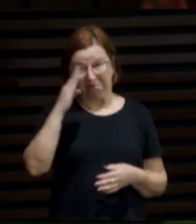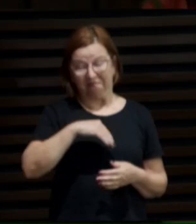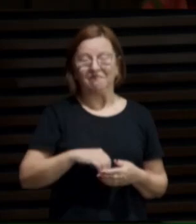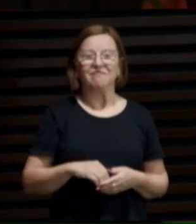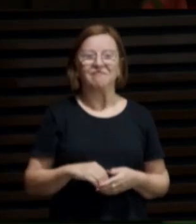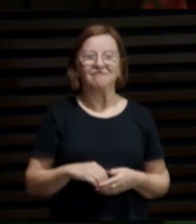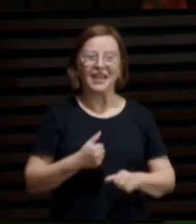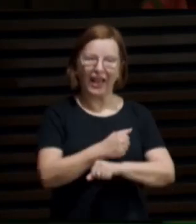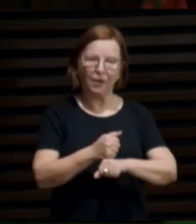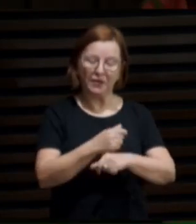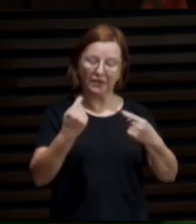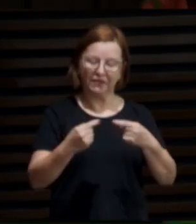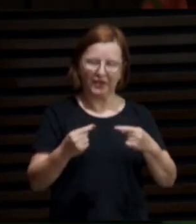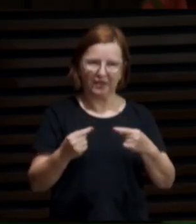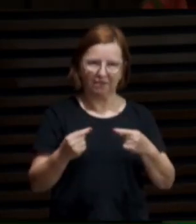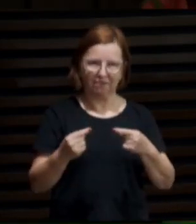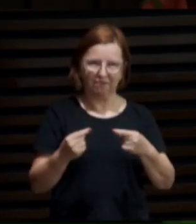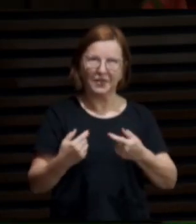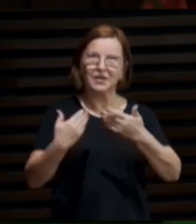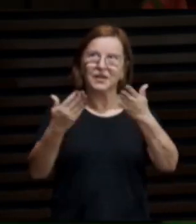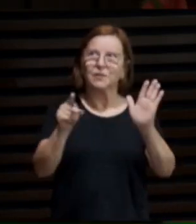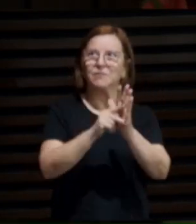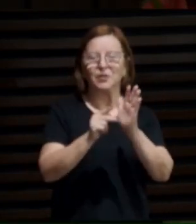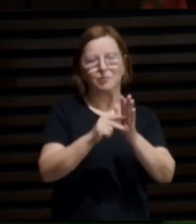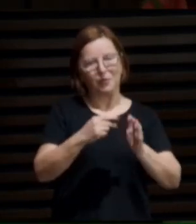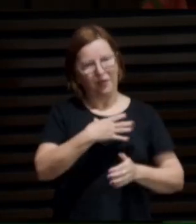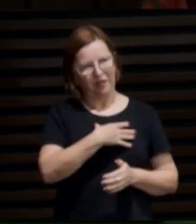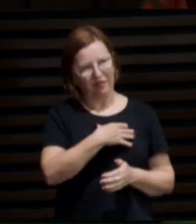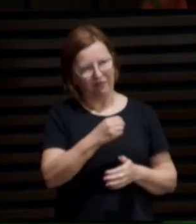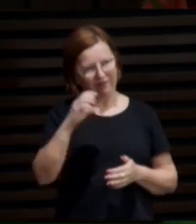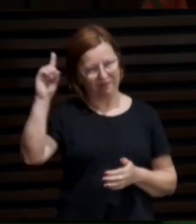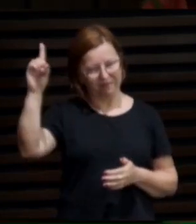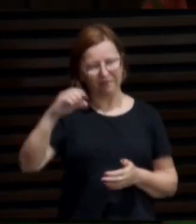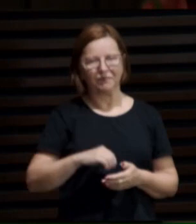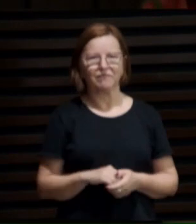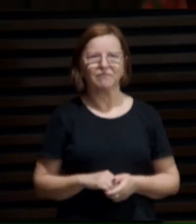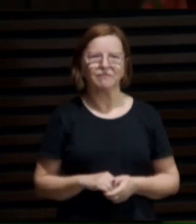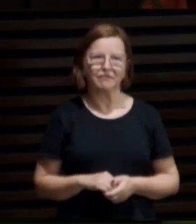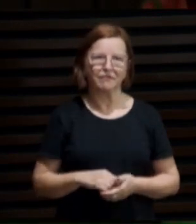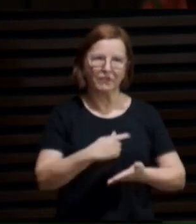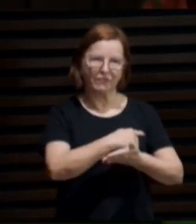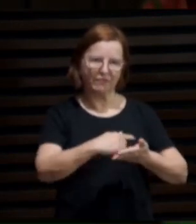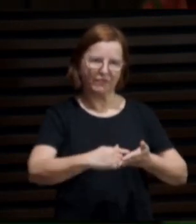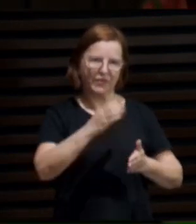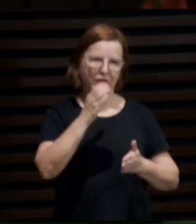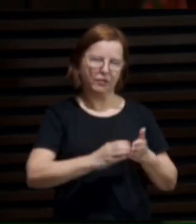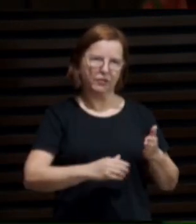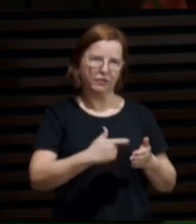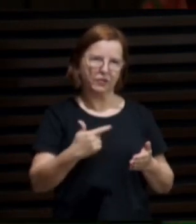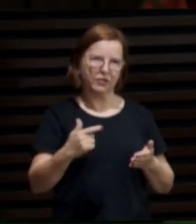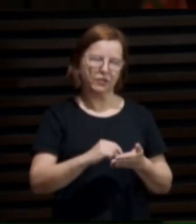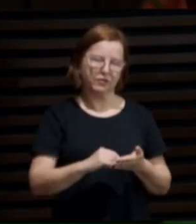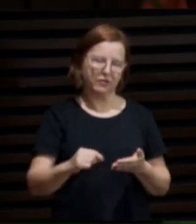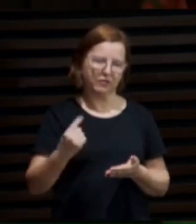Abraão é desafiado a entregar o seu próprio filho. Vamos lá para o capítulo 22, versículo 1